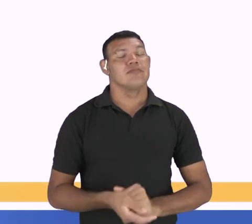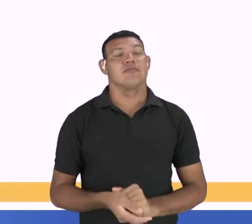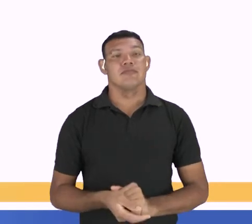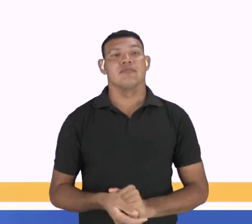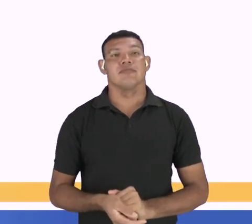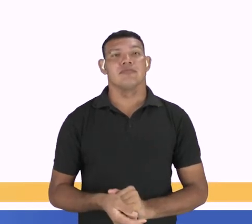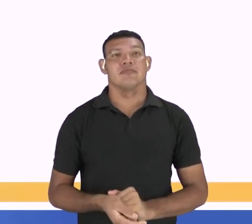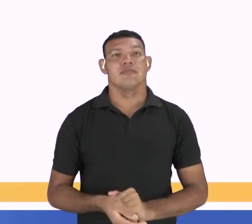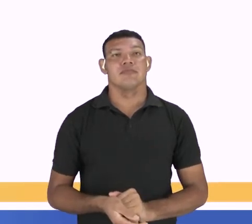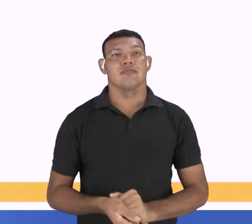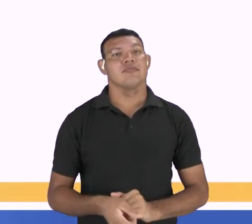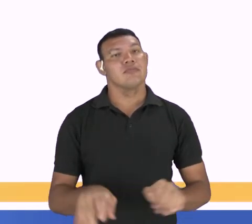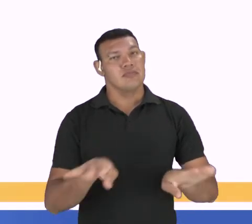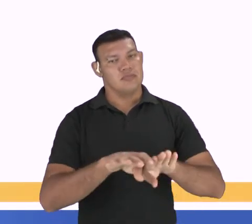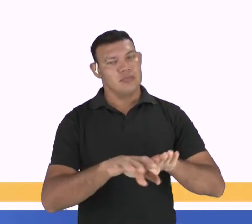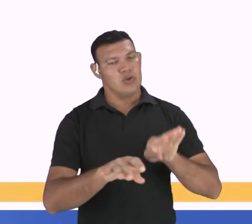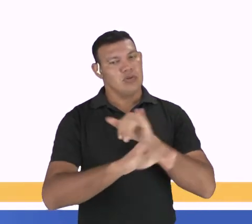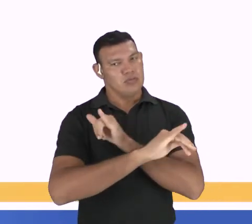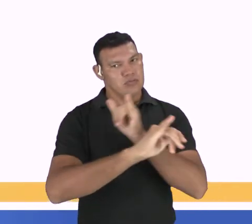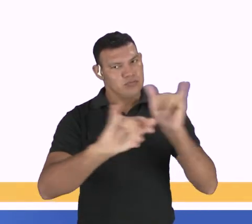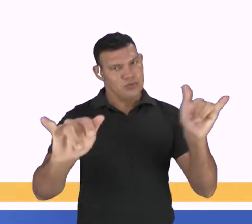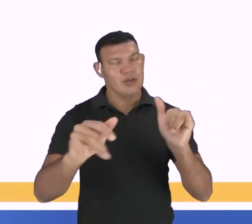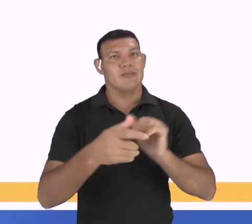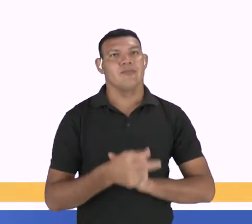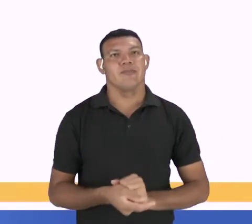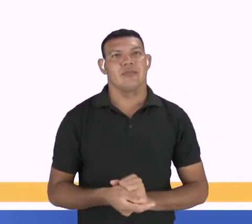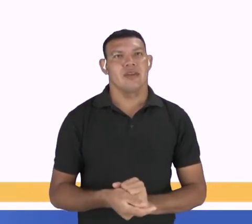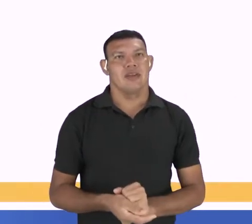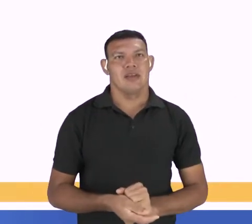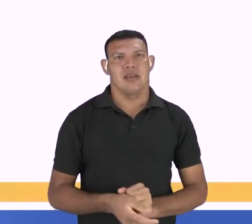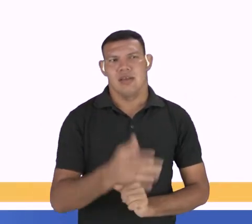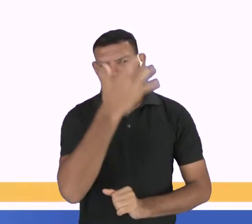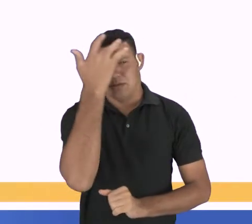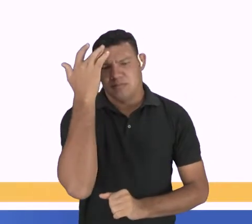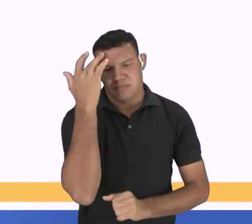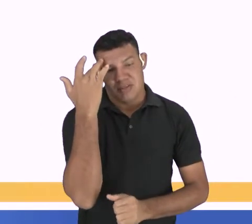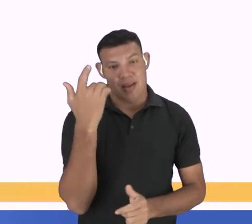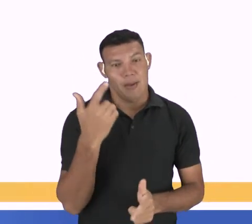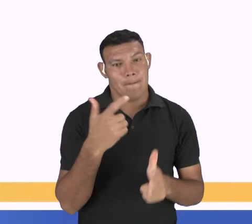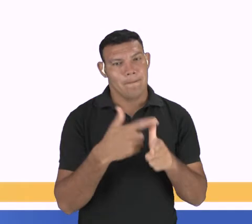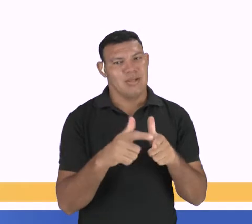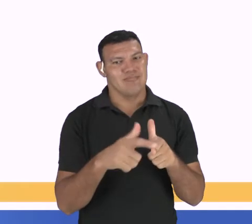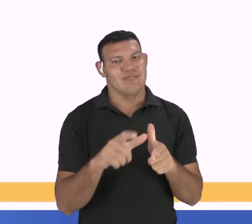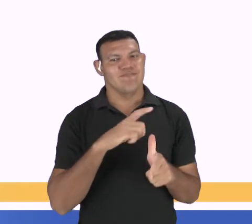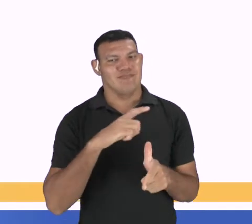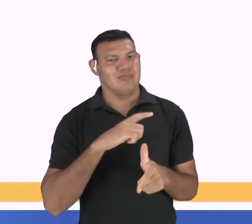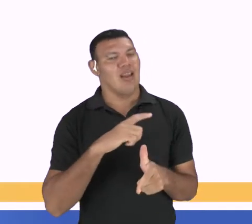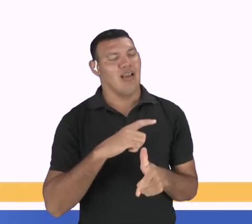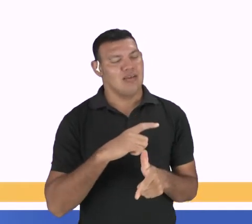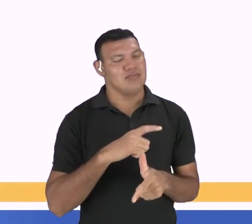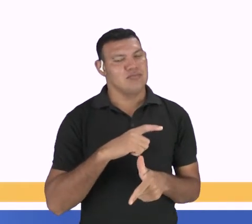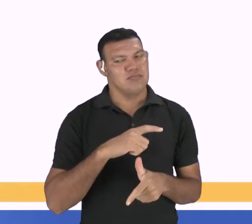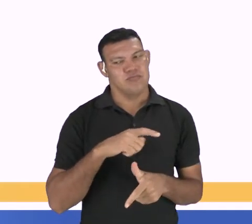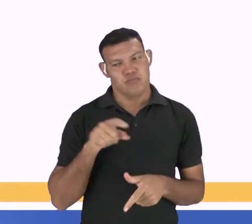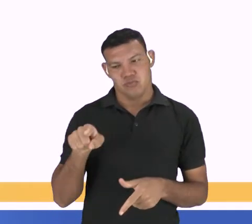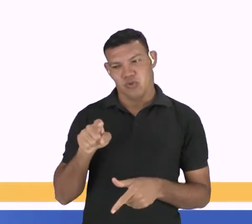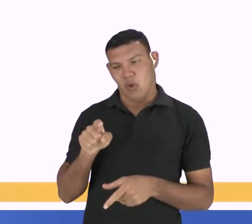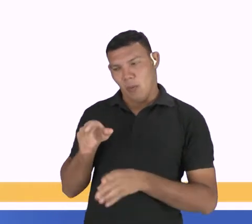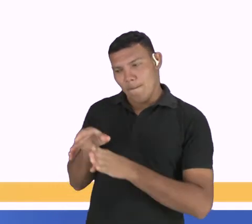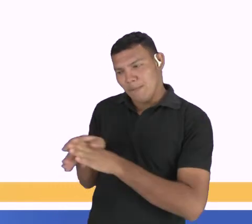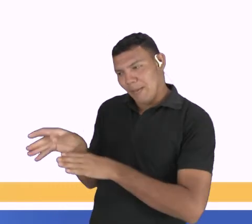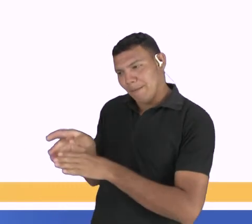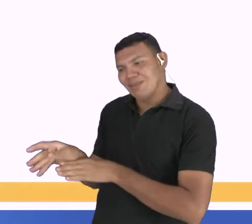Quando você fala alguma coisa que acaba acontecendo, aí você diz, I told you so, eu te falei, eu não te disse, não te falei. Frase de